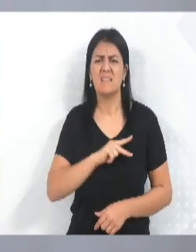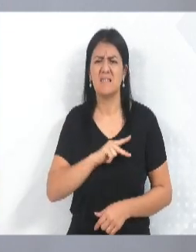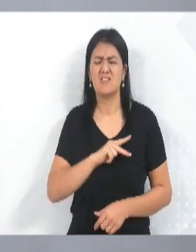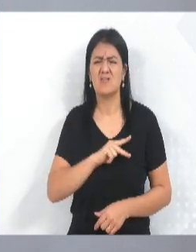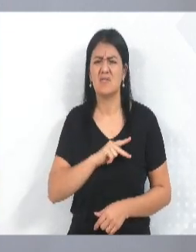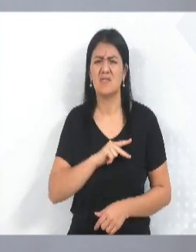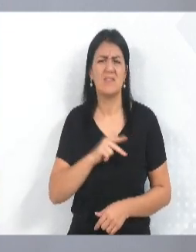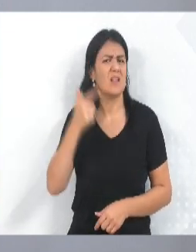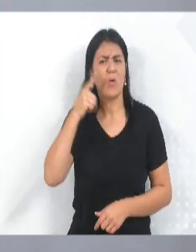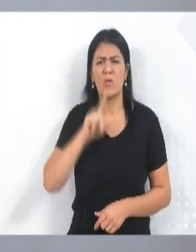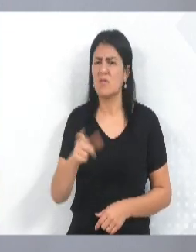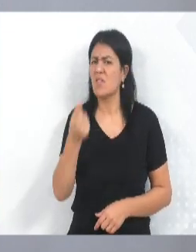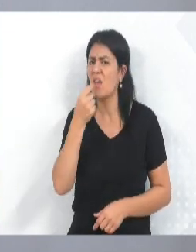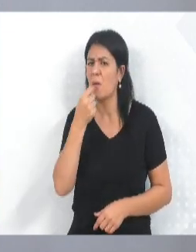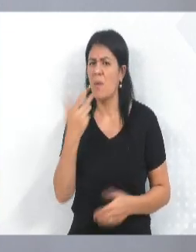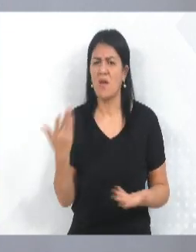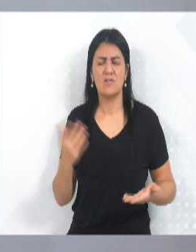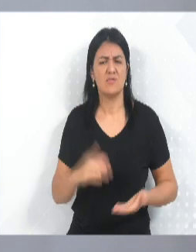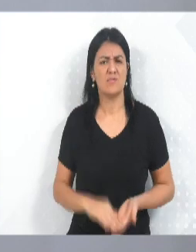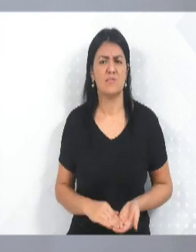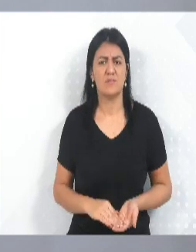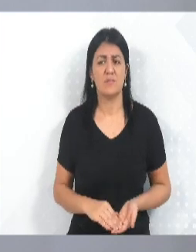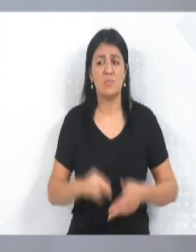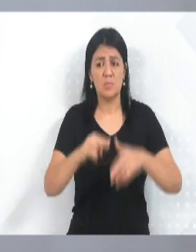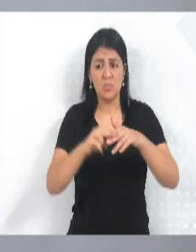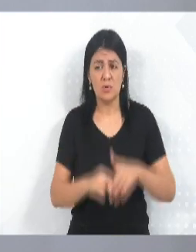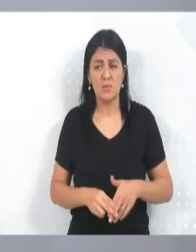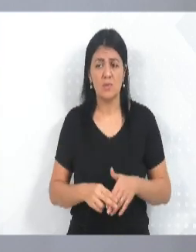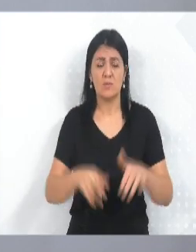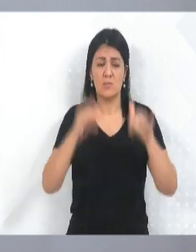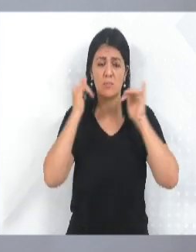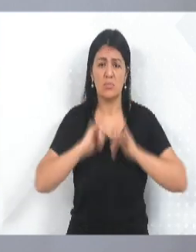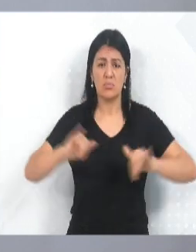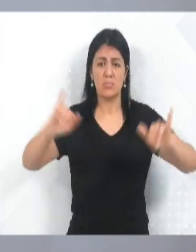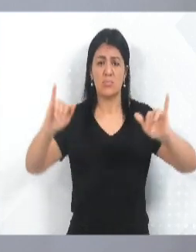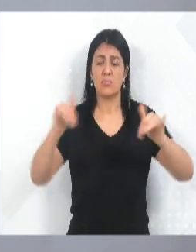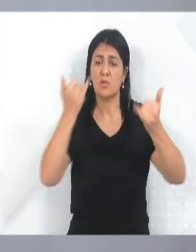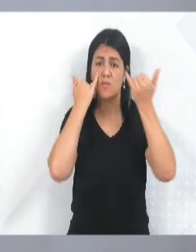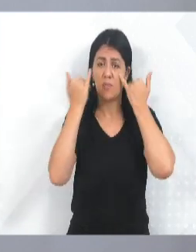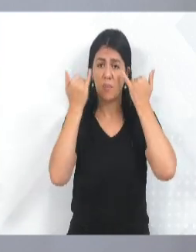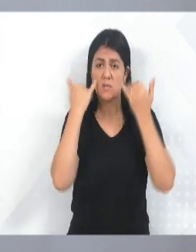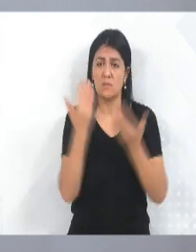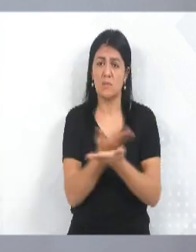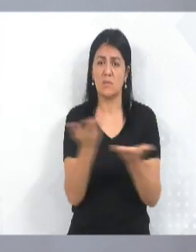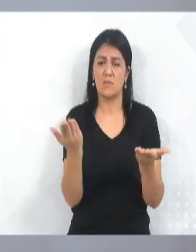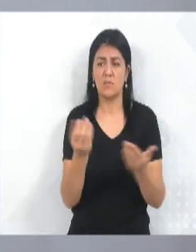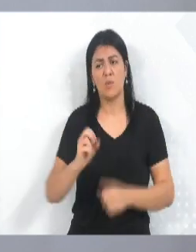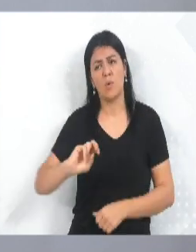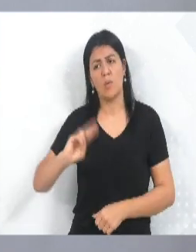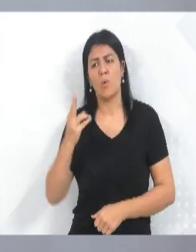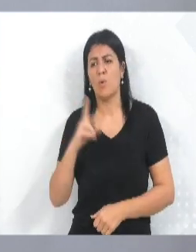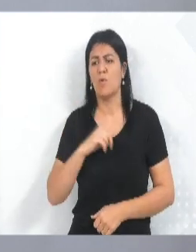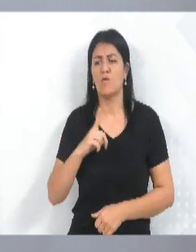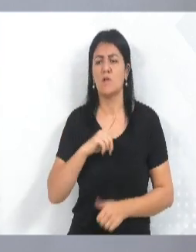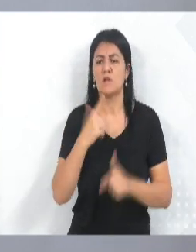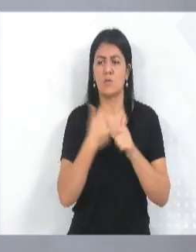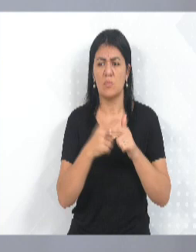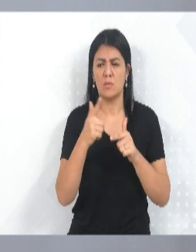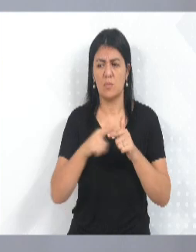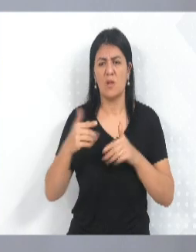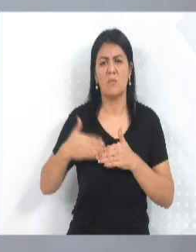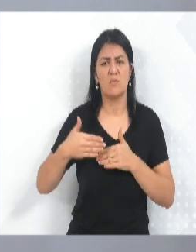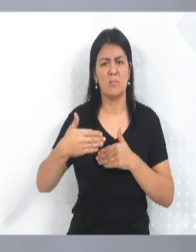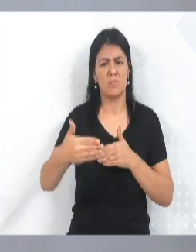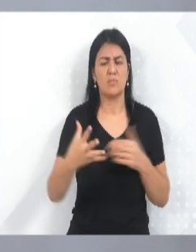informação para a comunidade e mostramos para ela a importância de cuidar disso ou nós vamos ter um problema muito sério daqui pra